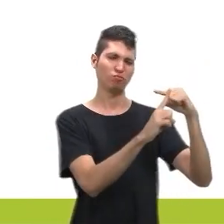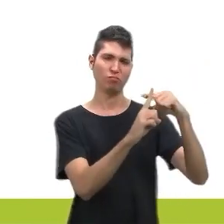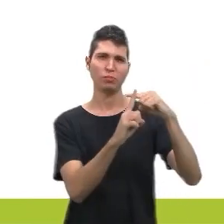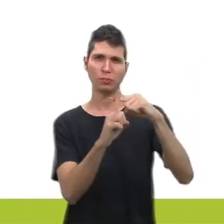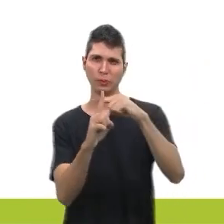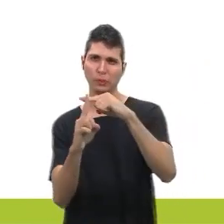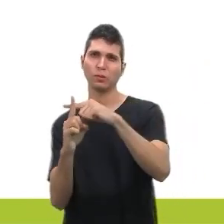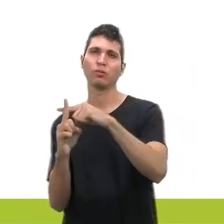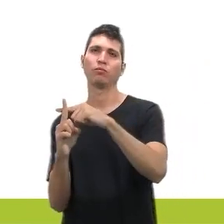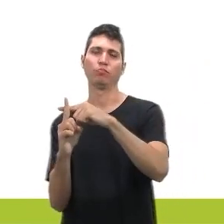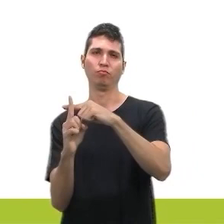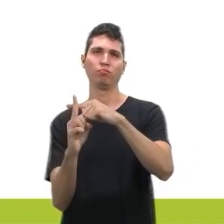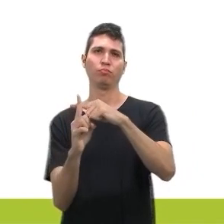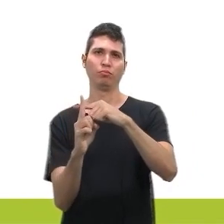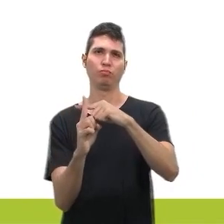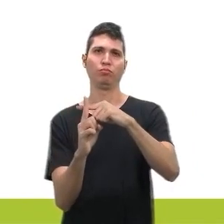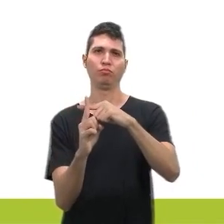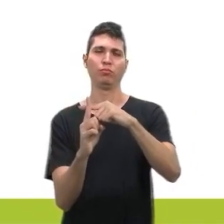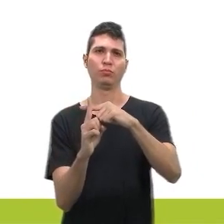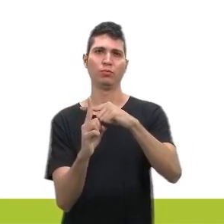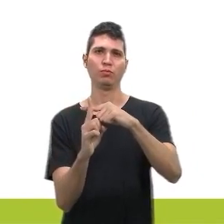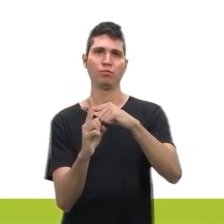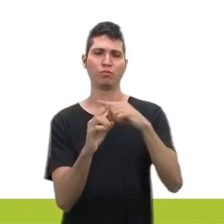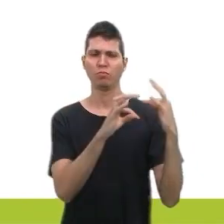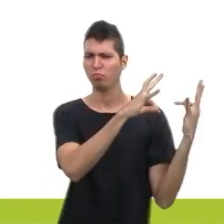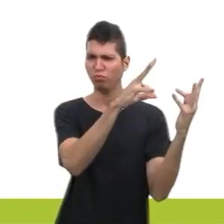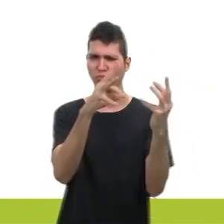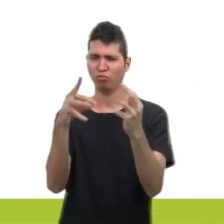havia comentado, ó. Soma todo